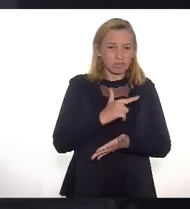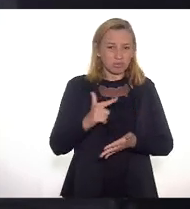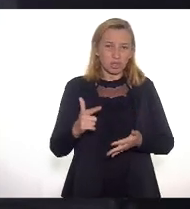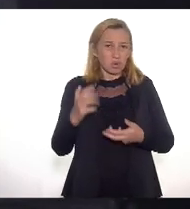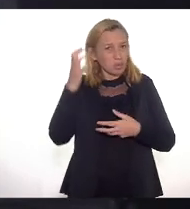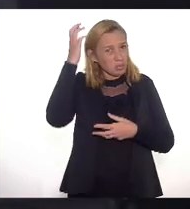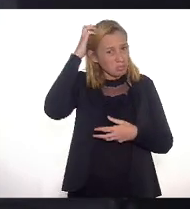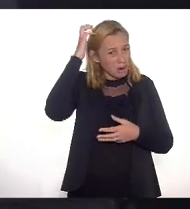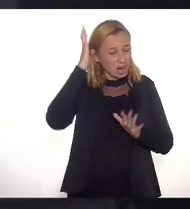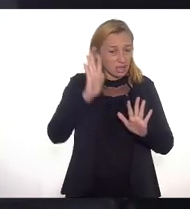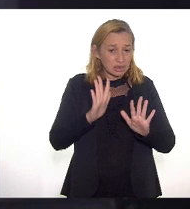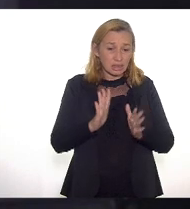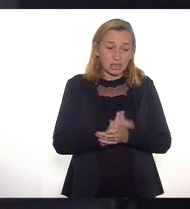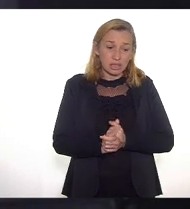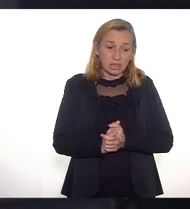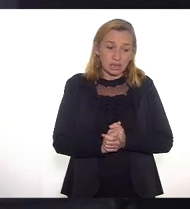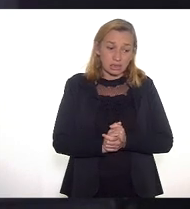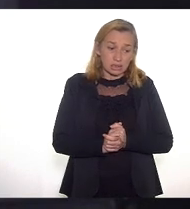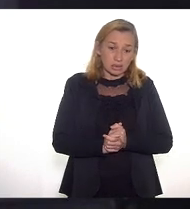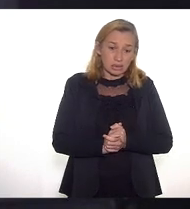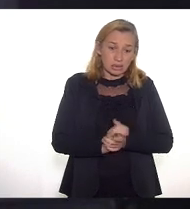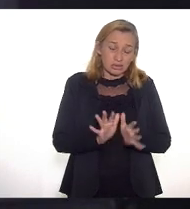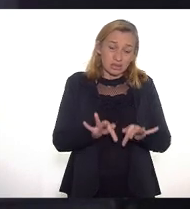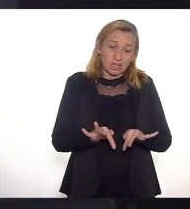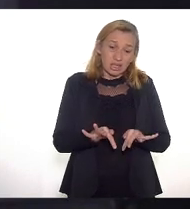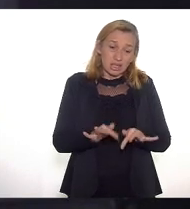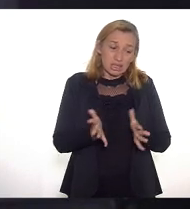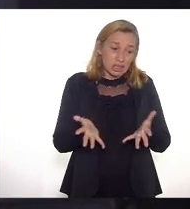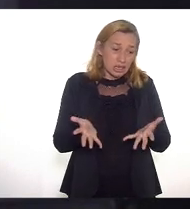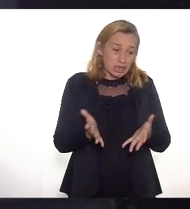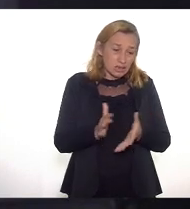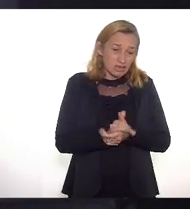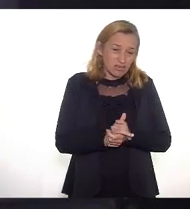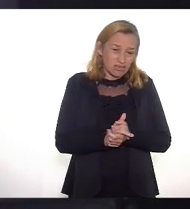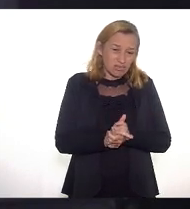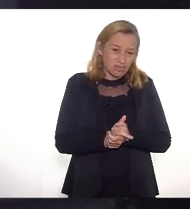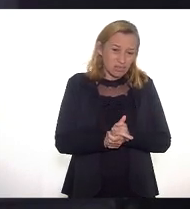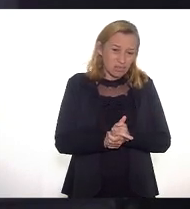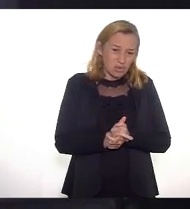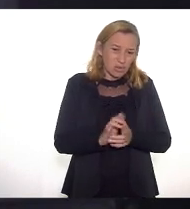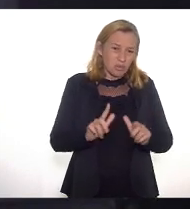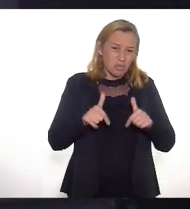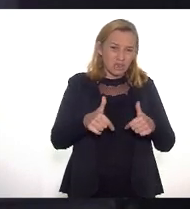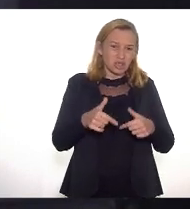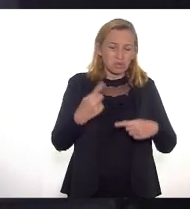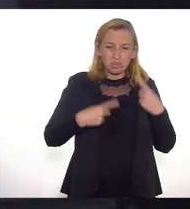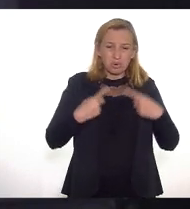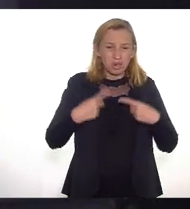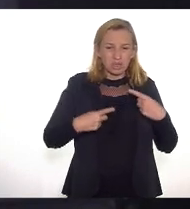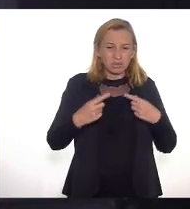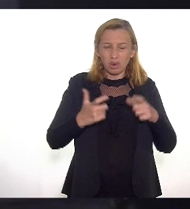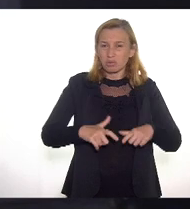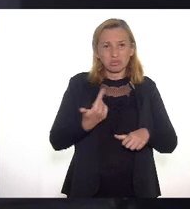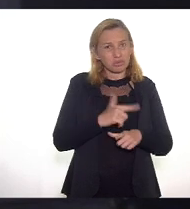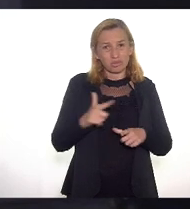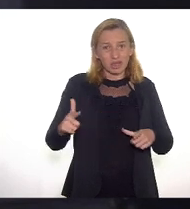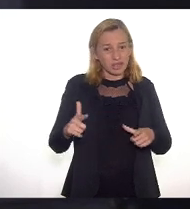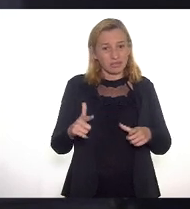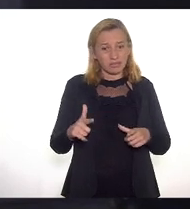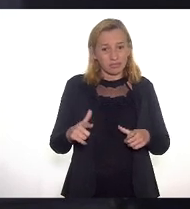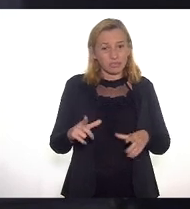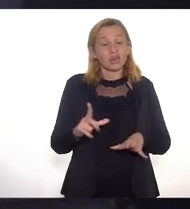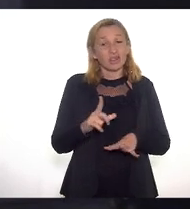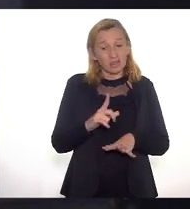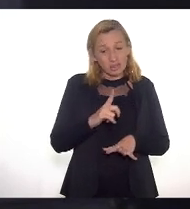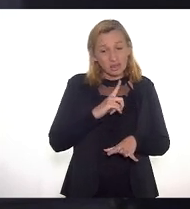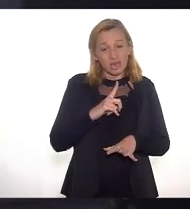culpados, a gente acaba criando um fato político onde não tem. Até porque, a gente, além de tudo, existe um